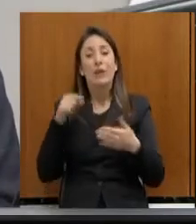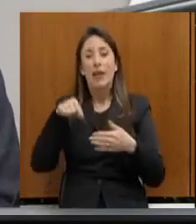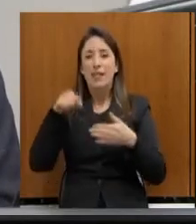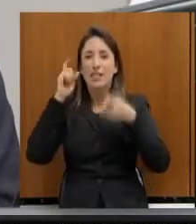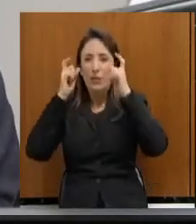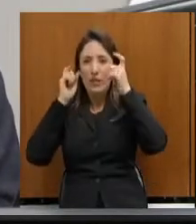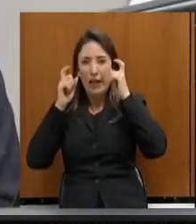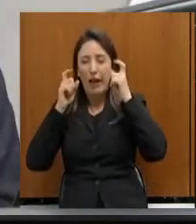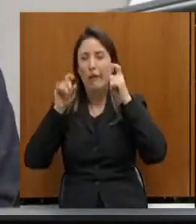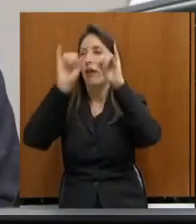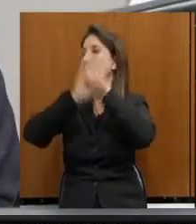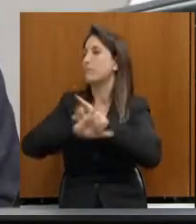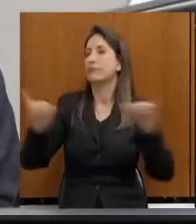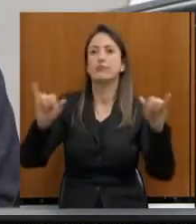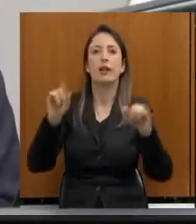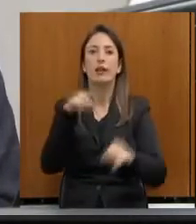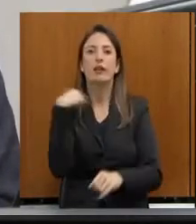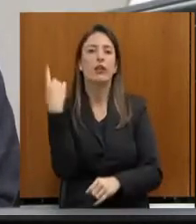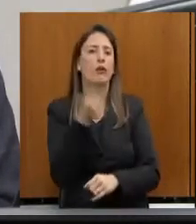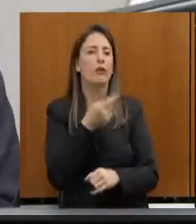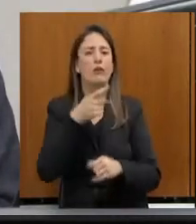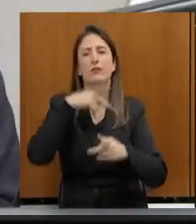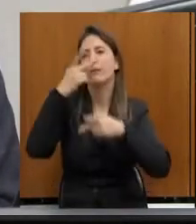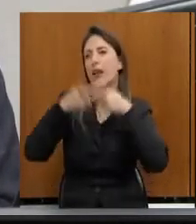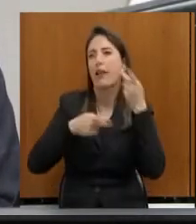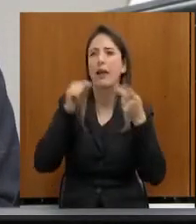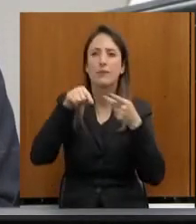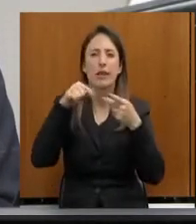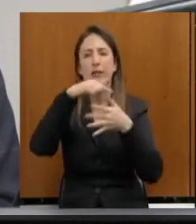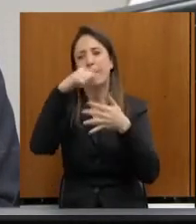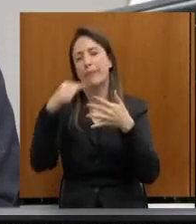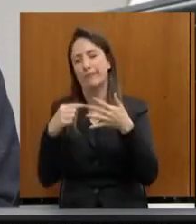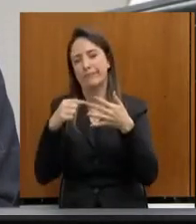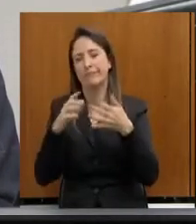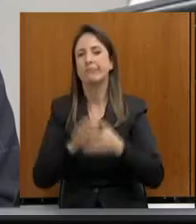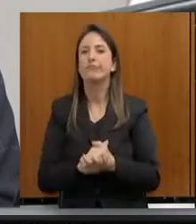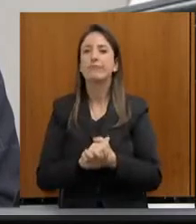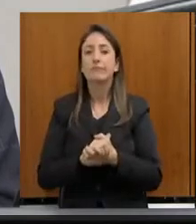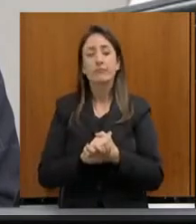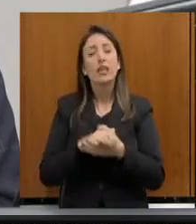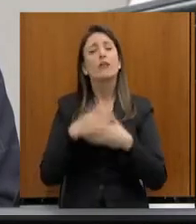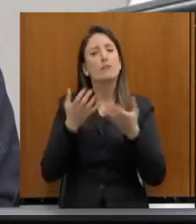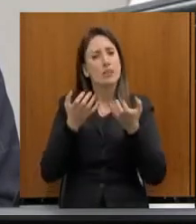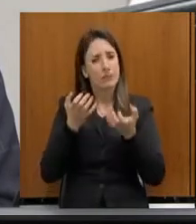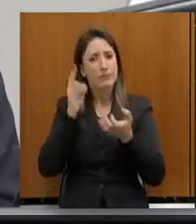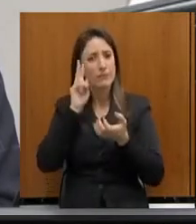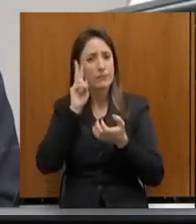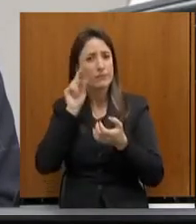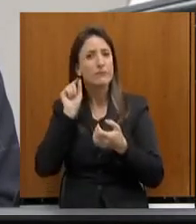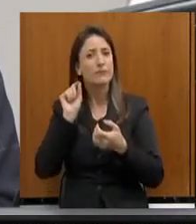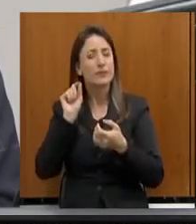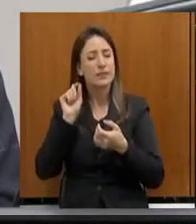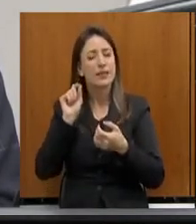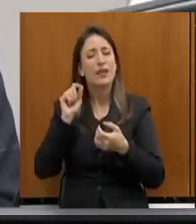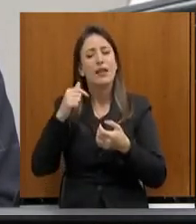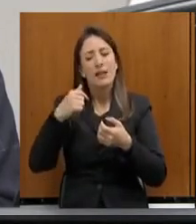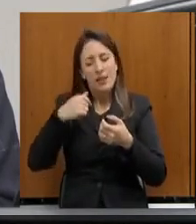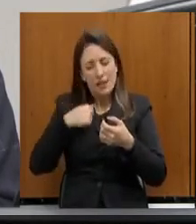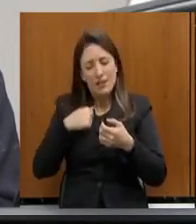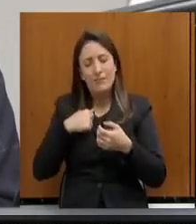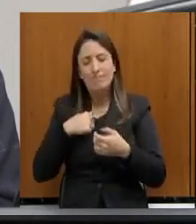divulgado que nós teríamos discutido esse ponto eu quero ressaltar aqui a minha tristeza